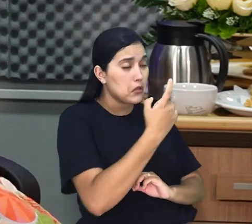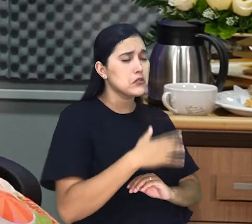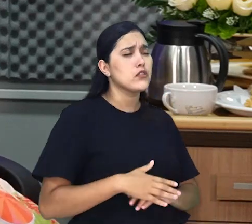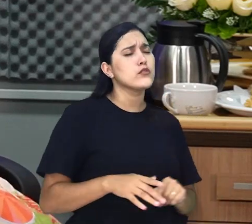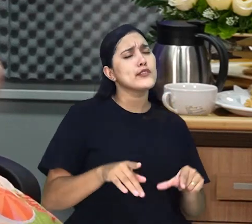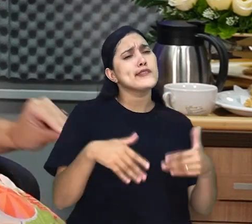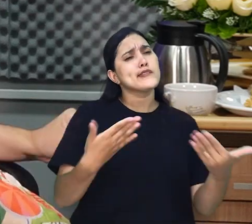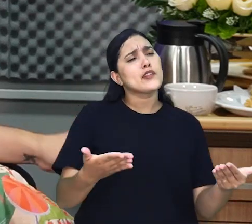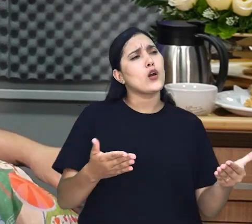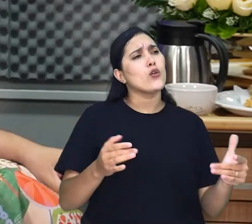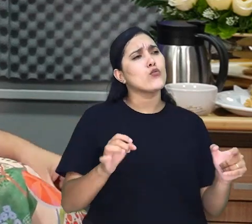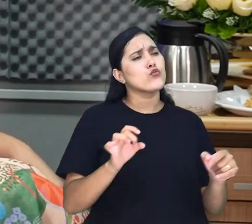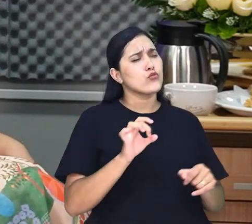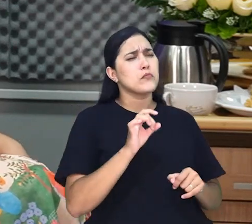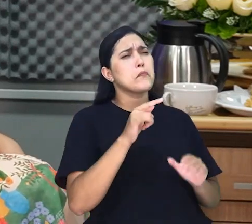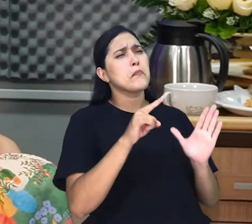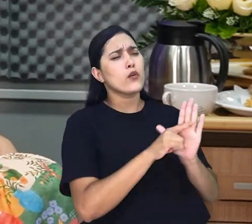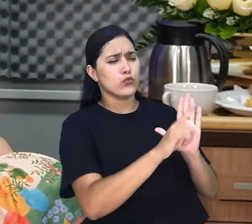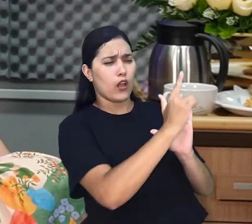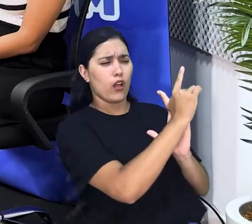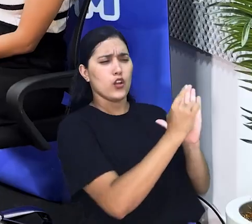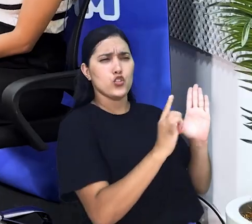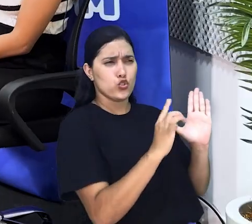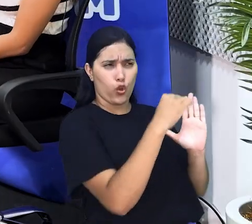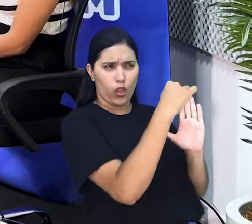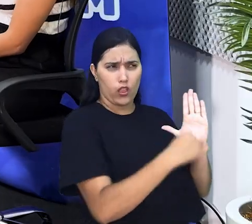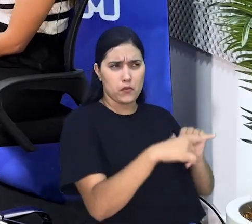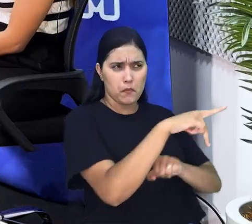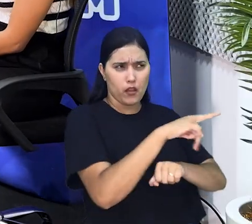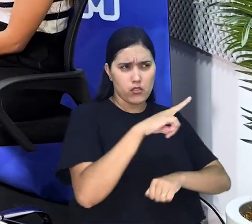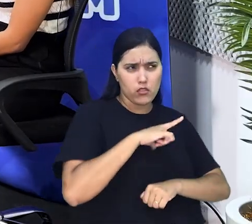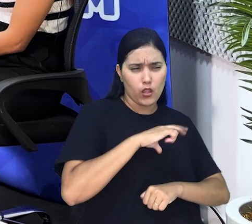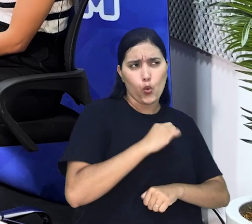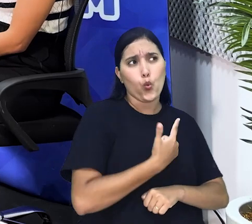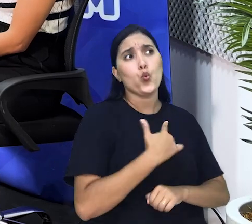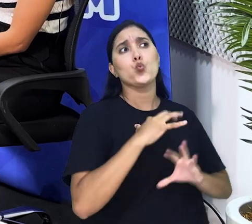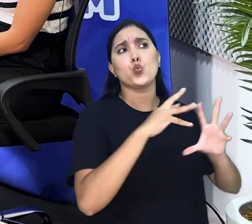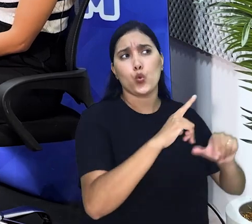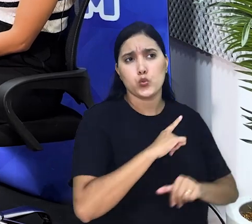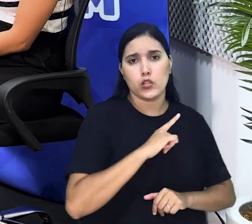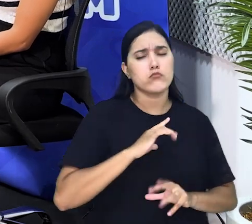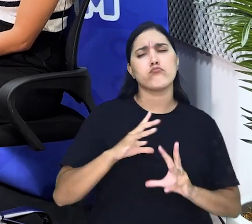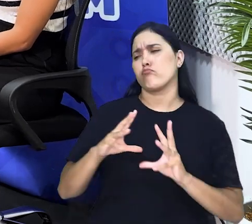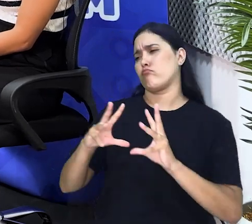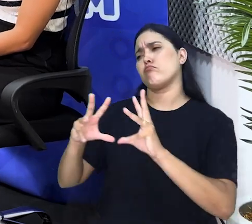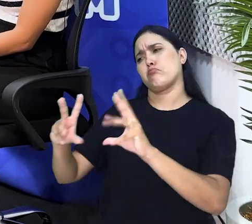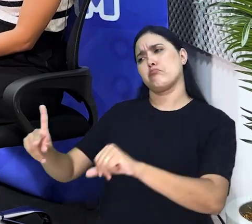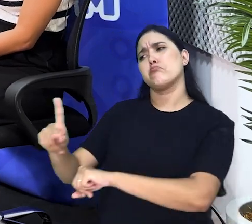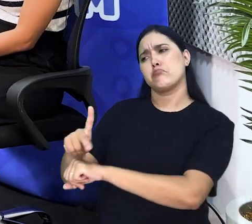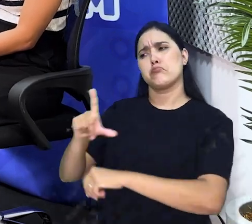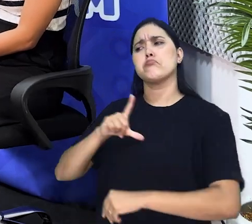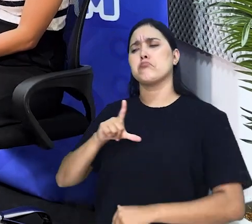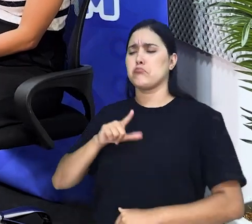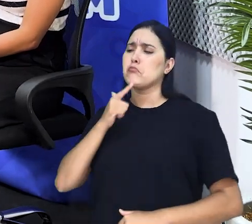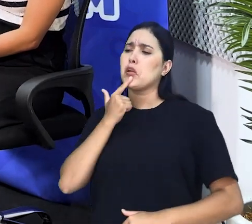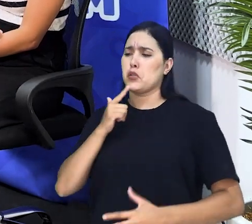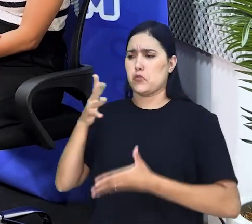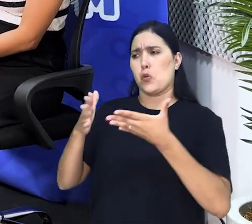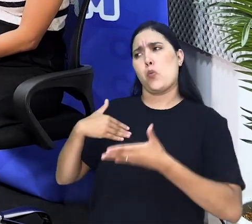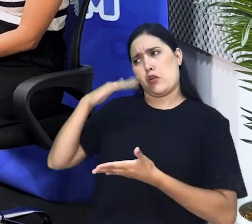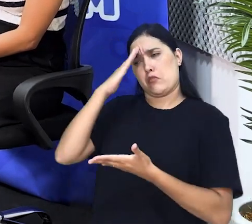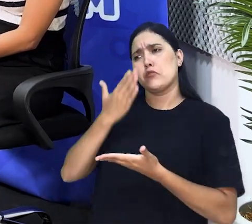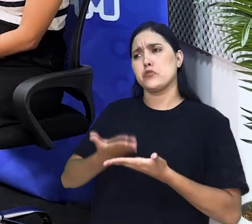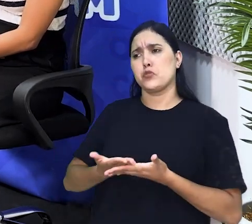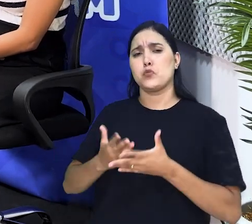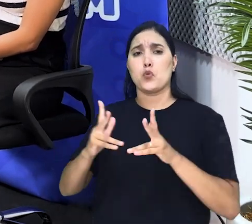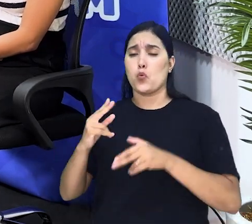com sua língua de sinal. Interessante. Entendeu? E dentro também, é só esses países que tem ou tem vários outros? Creio